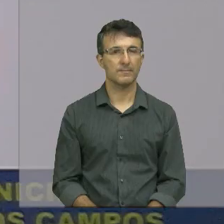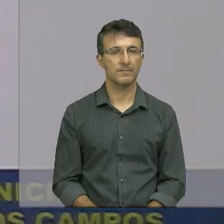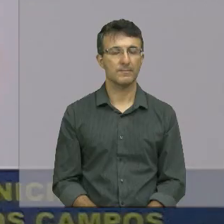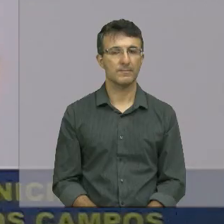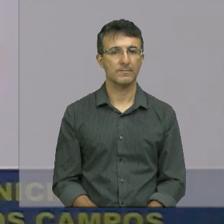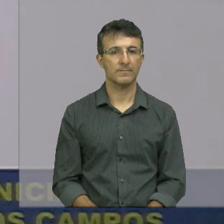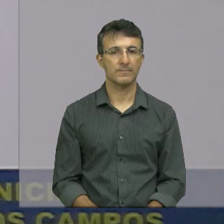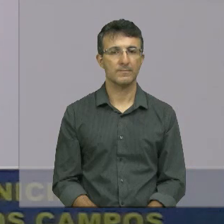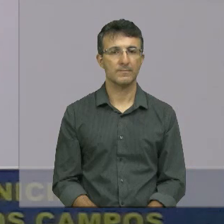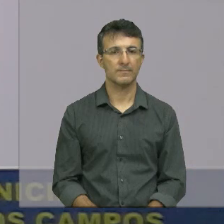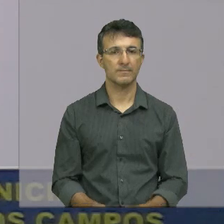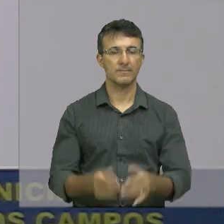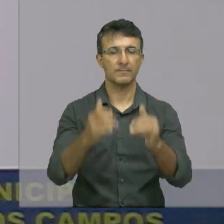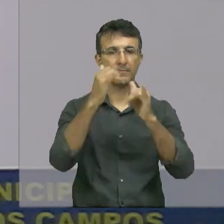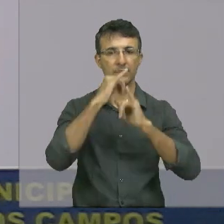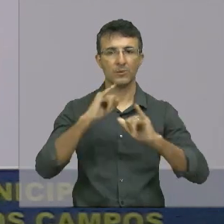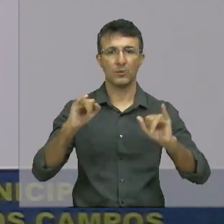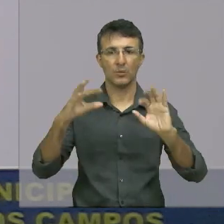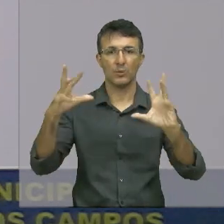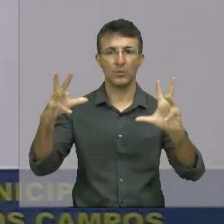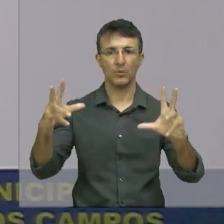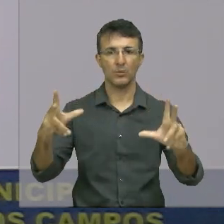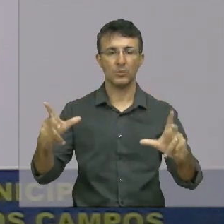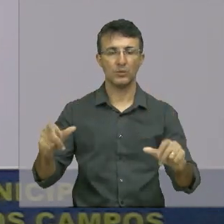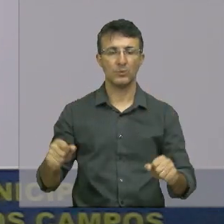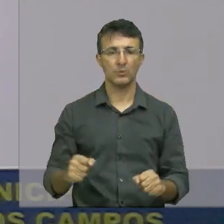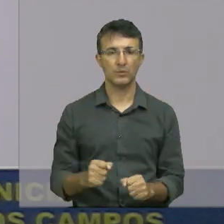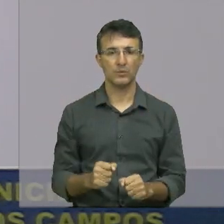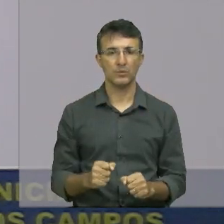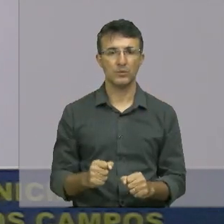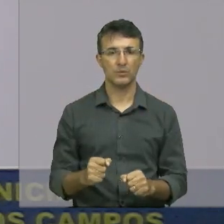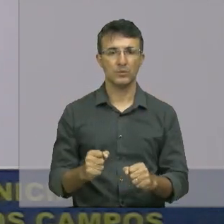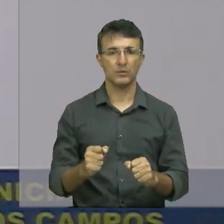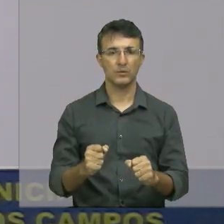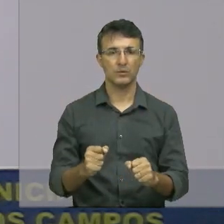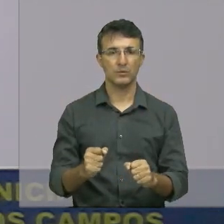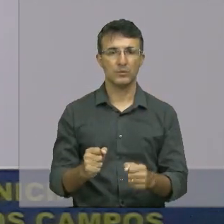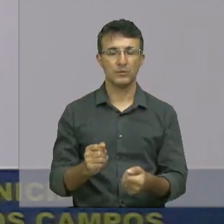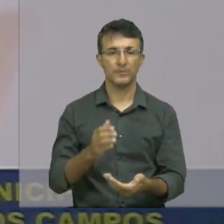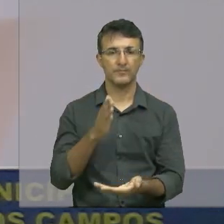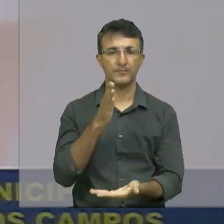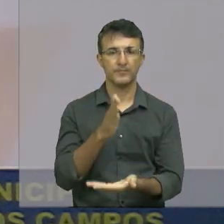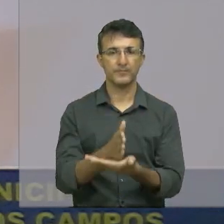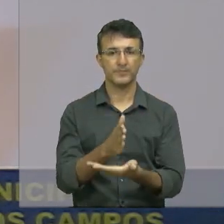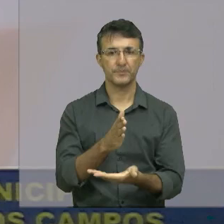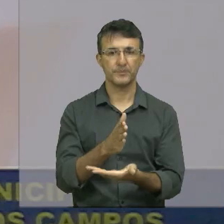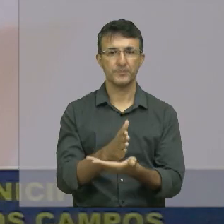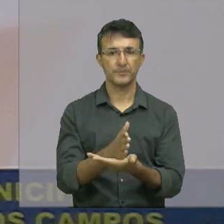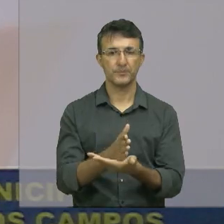Informo a todos presentes que suspendemos a sessão por alguns instantes para a confecção da ata.